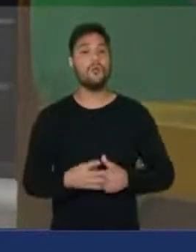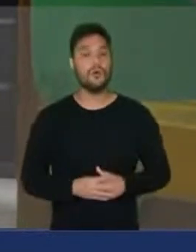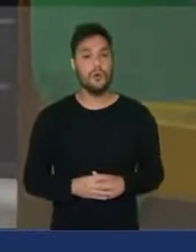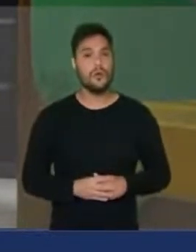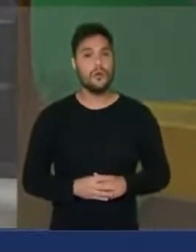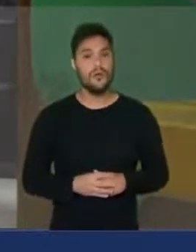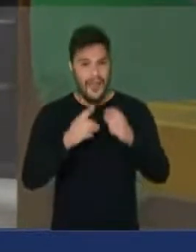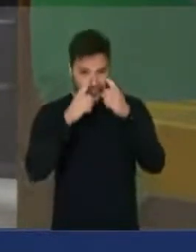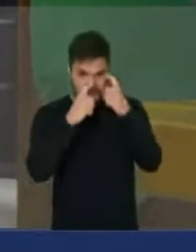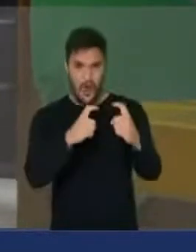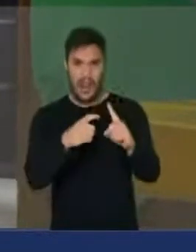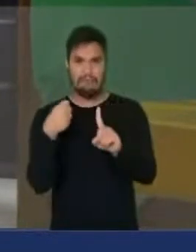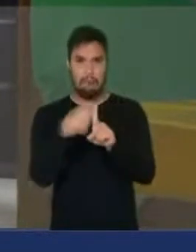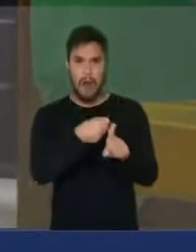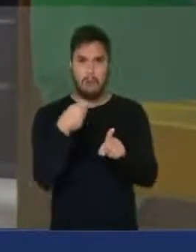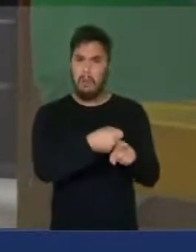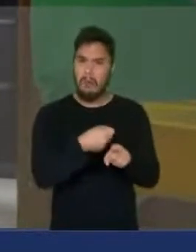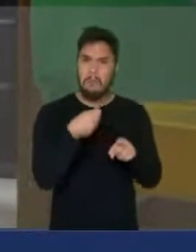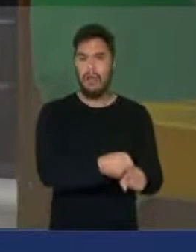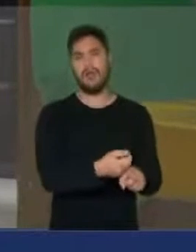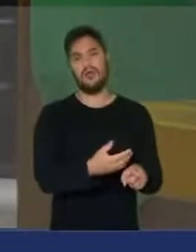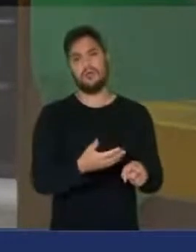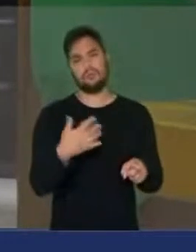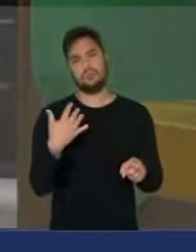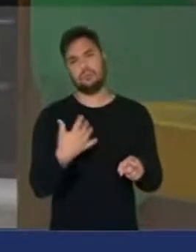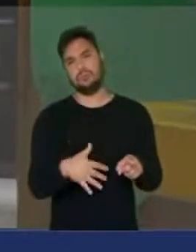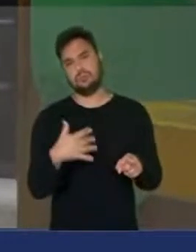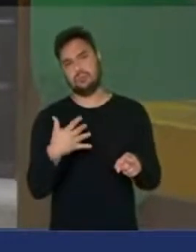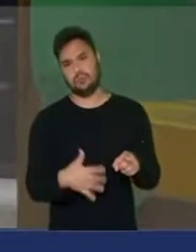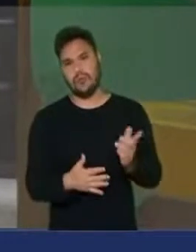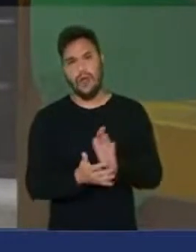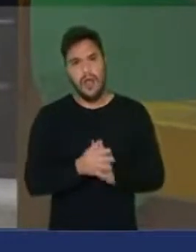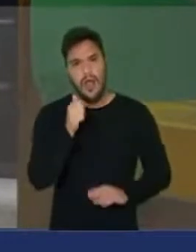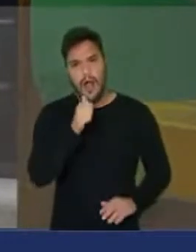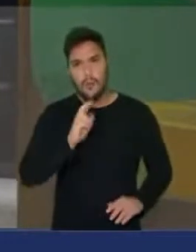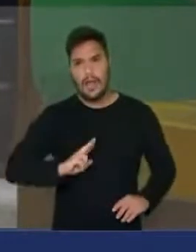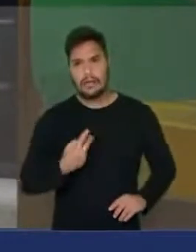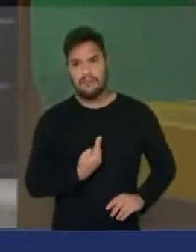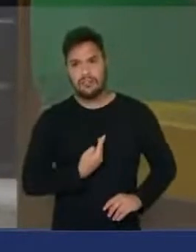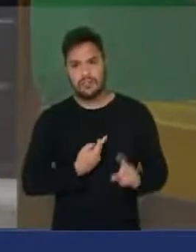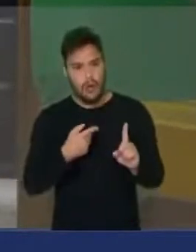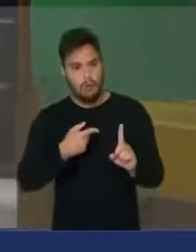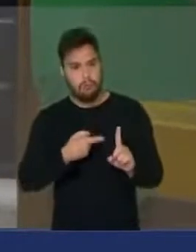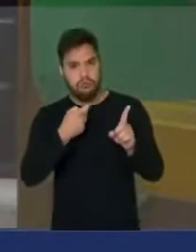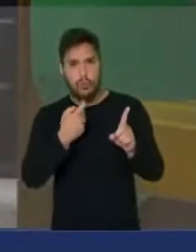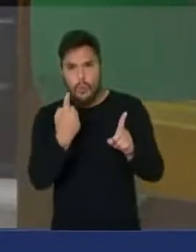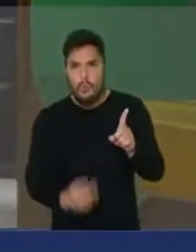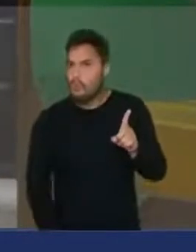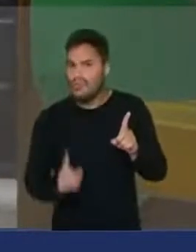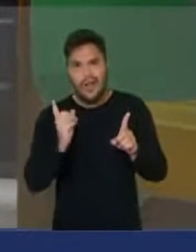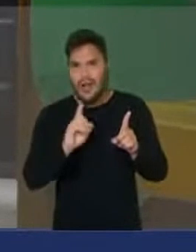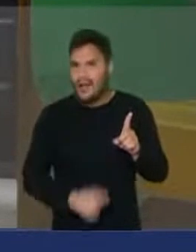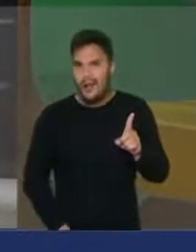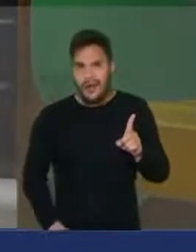a violência exagerada, hiperbolizada. Dificilmente uma travesti é morta com um tiro só no Brasil. Dificilmente uma